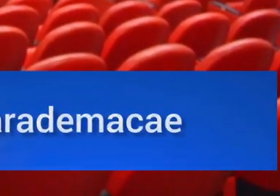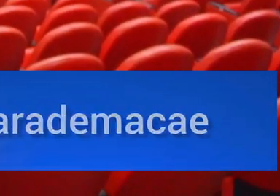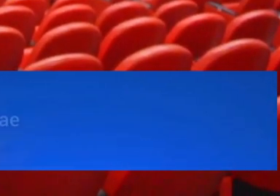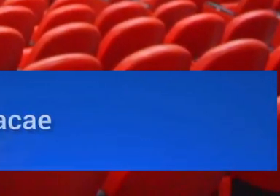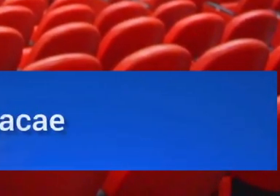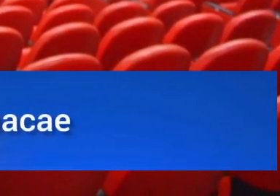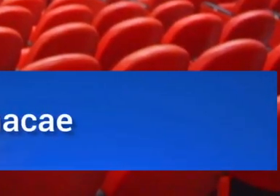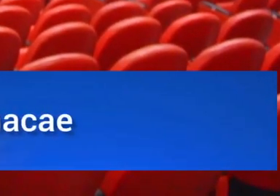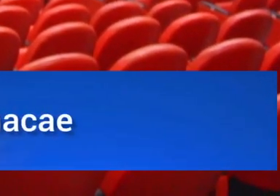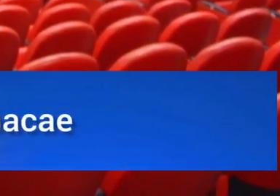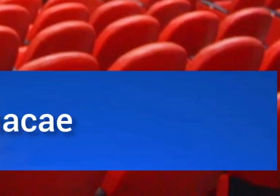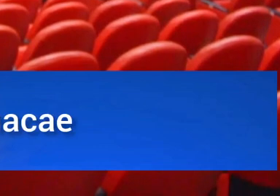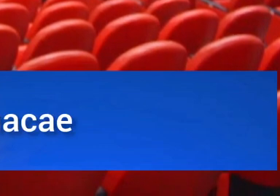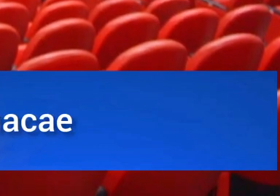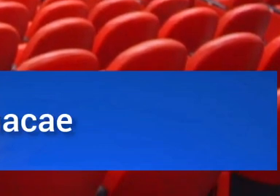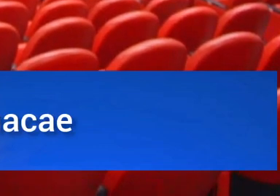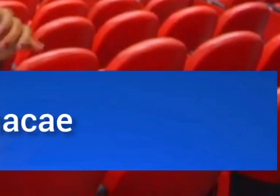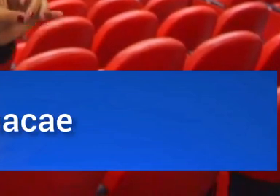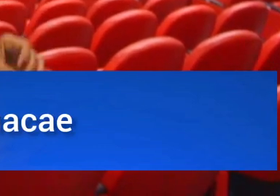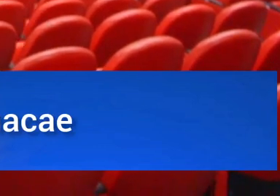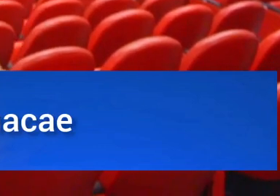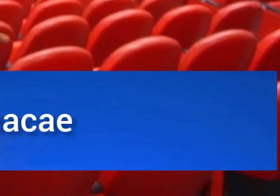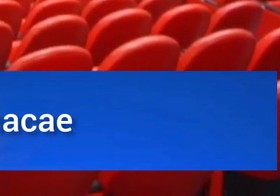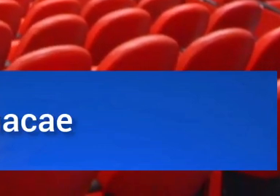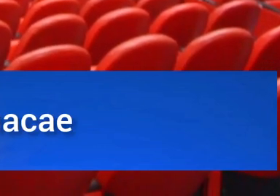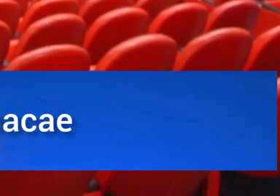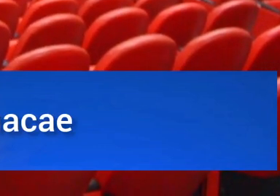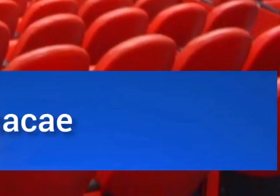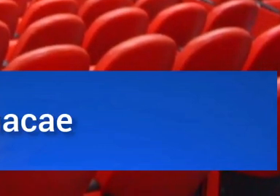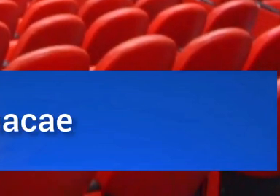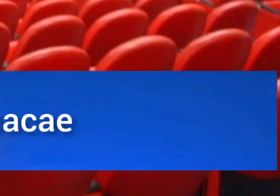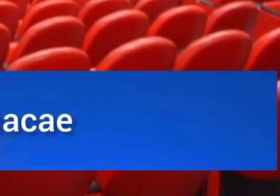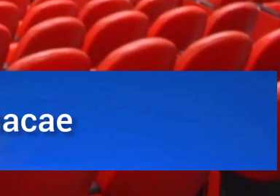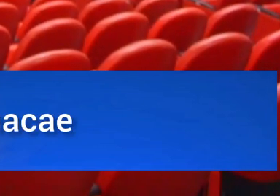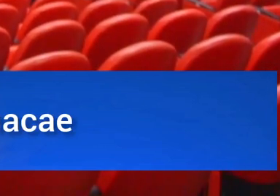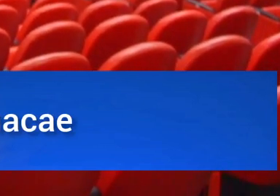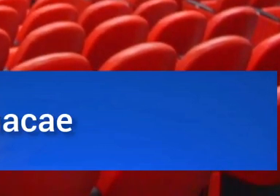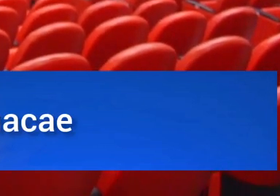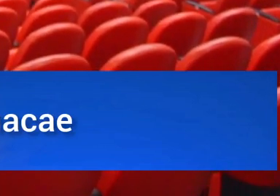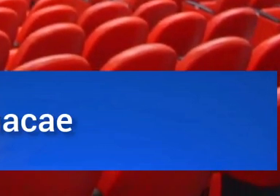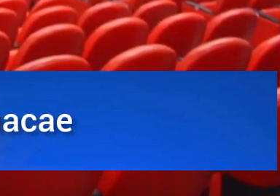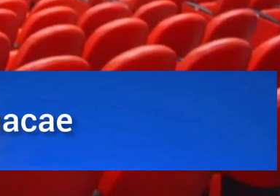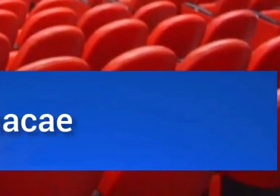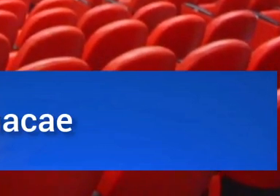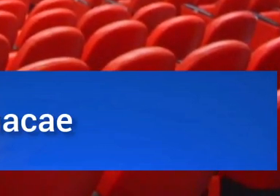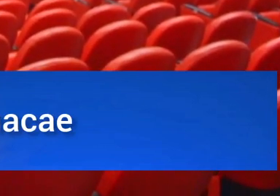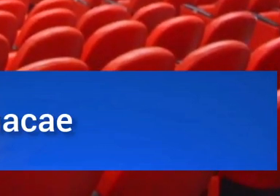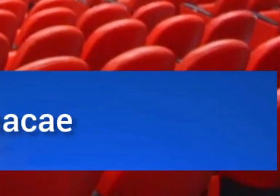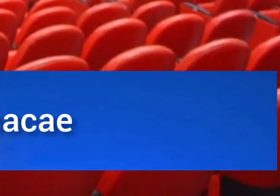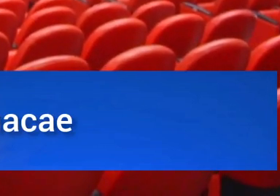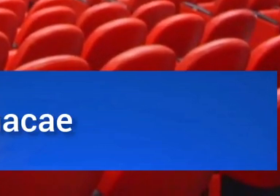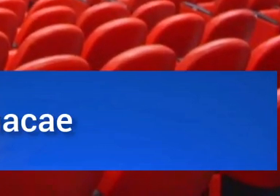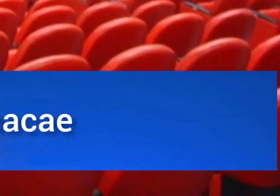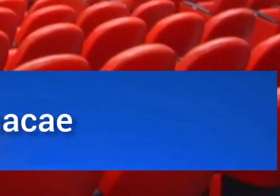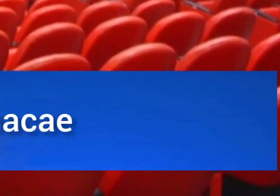Lembrando que todas as sessões acontecem terças e quartas-feiras sempre ao vivo e às 10 da manhã